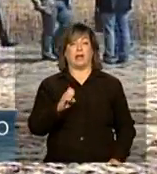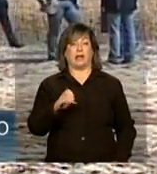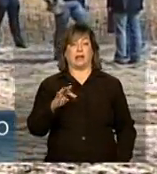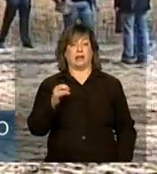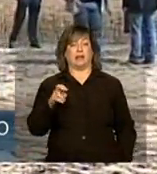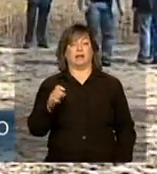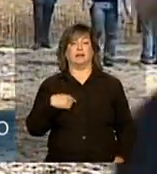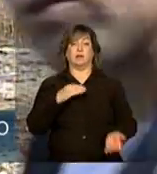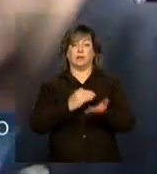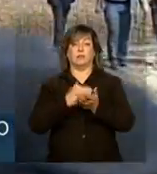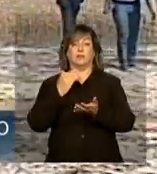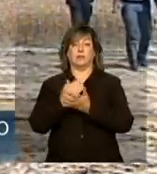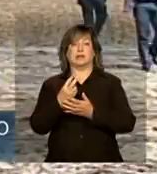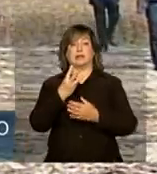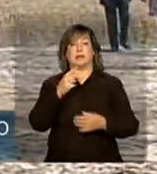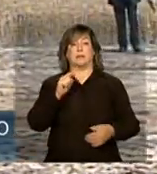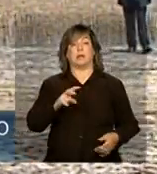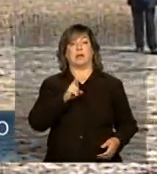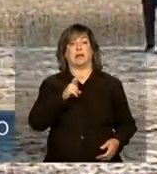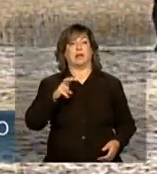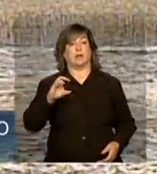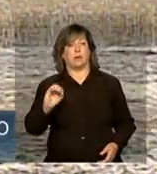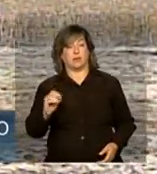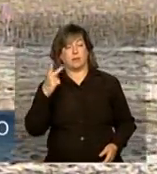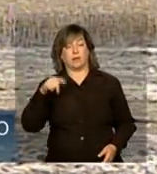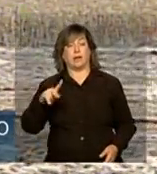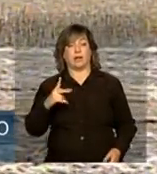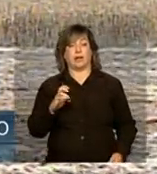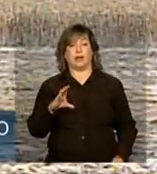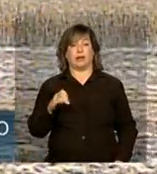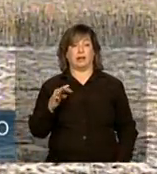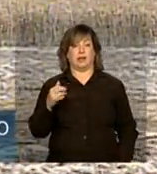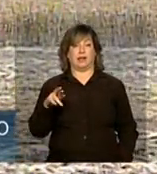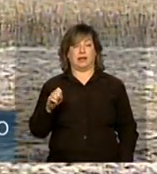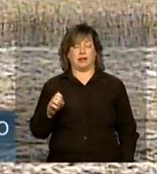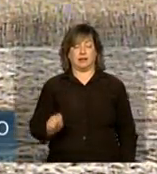aproximadamente 3.550 kg por hectare